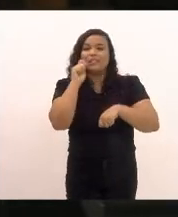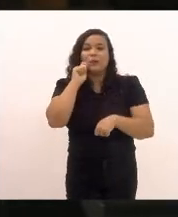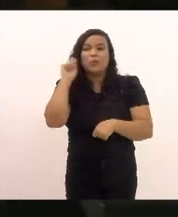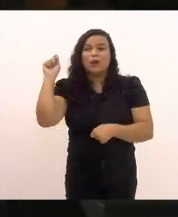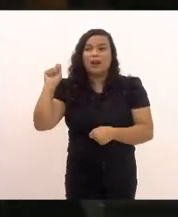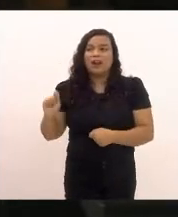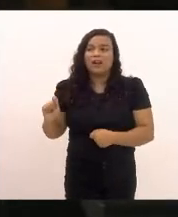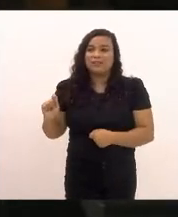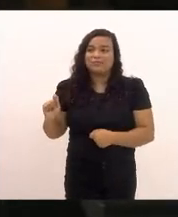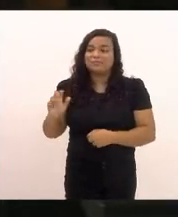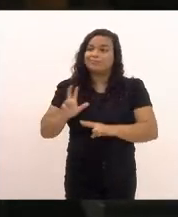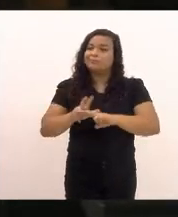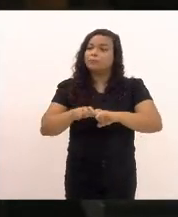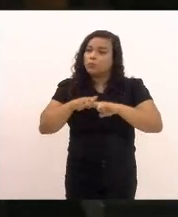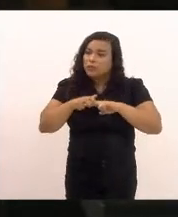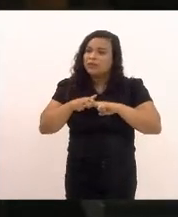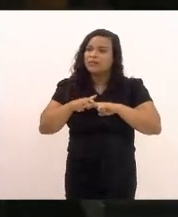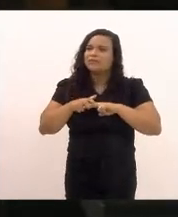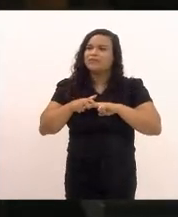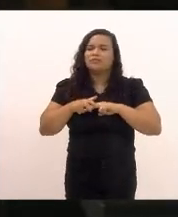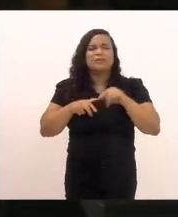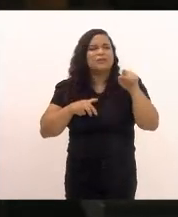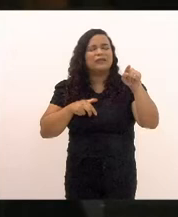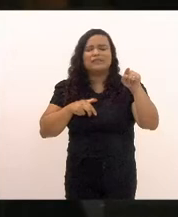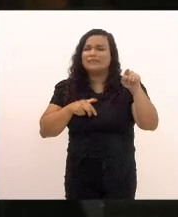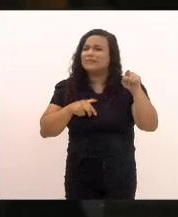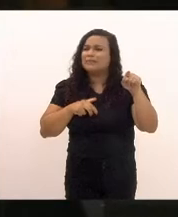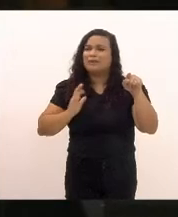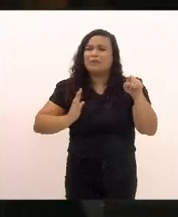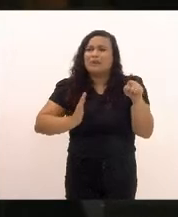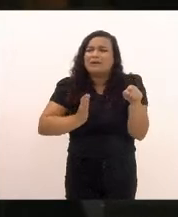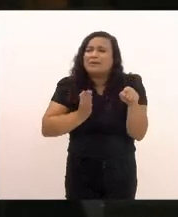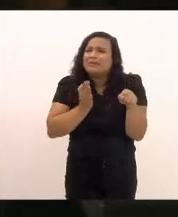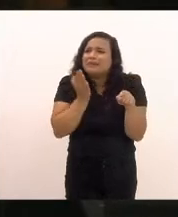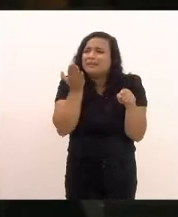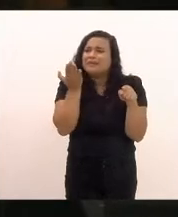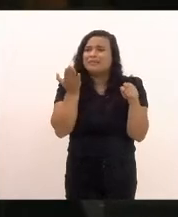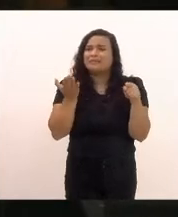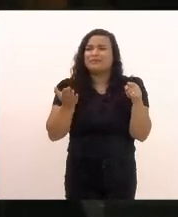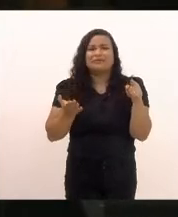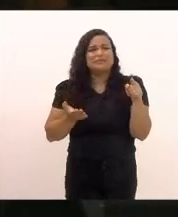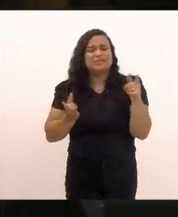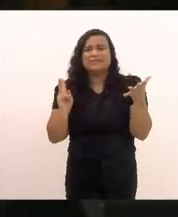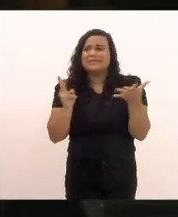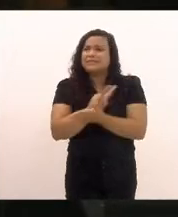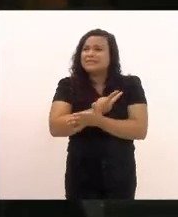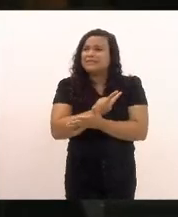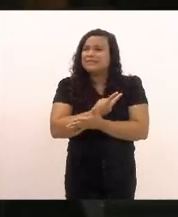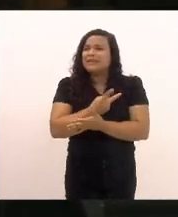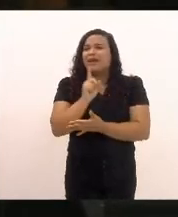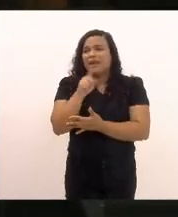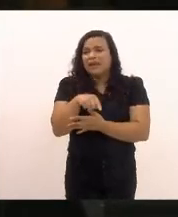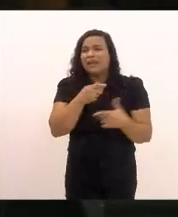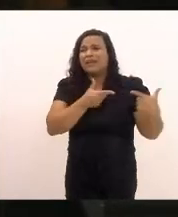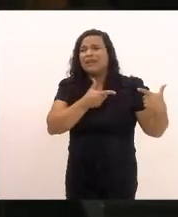fruto dessa miséria humana que é a guerra.